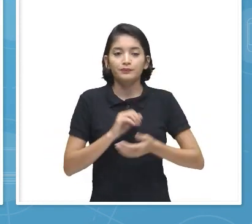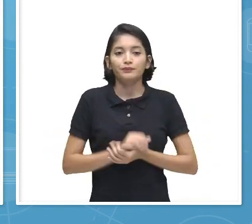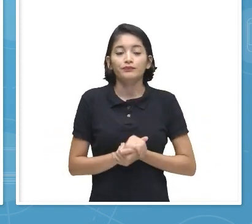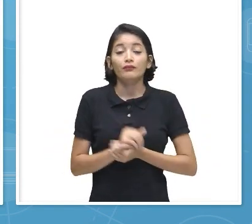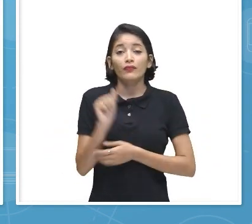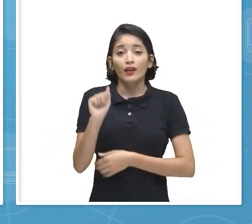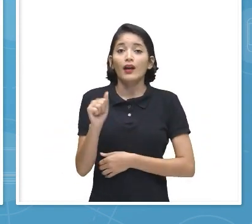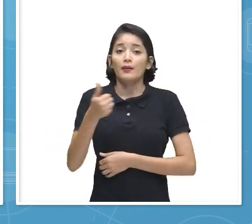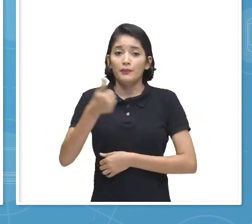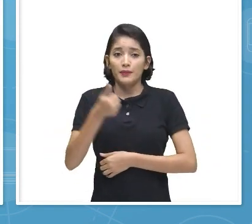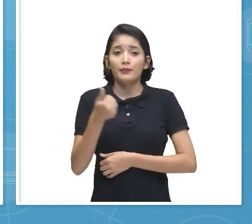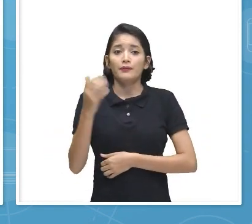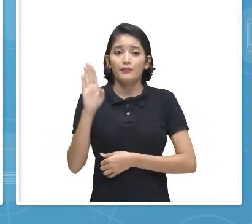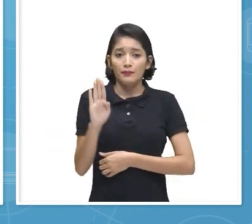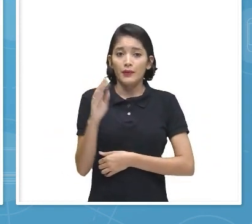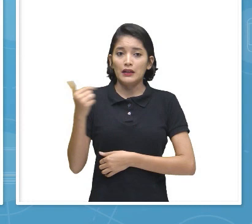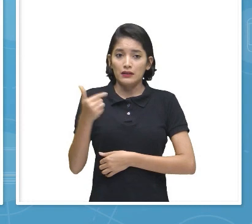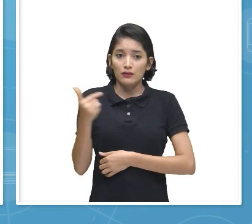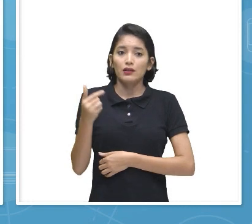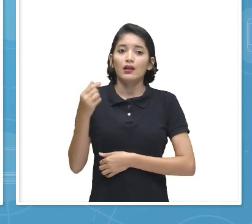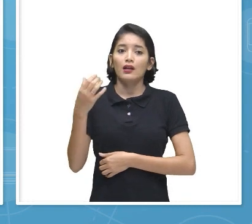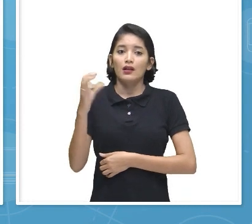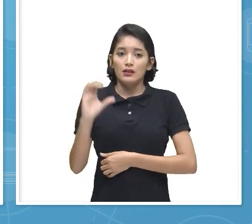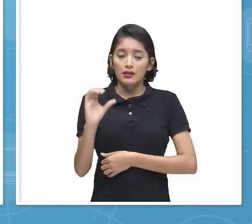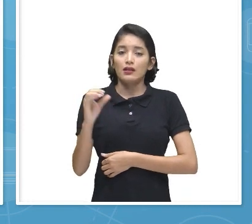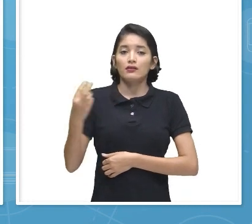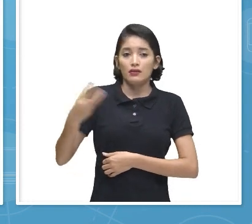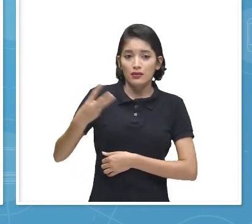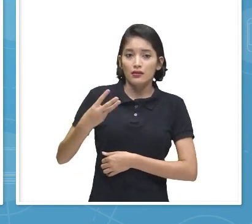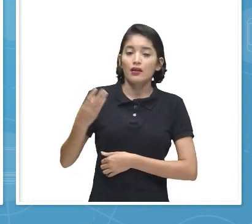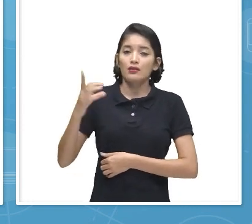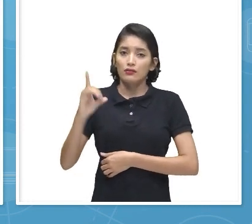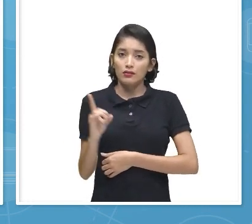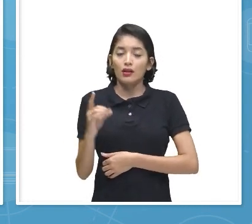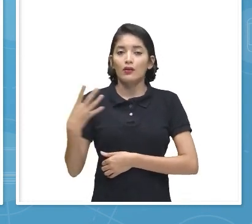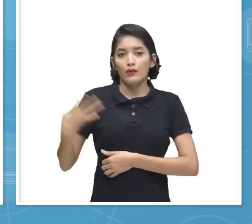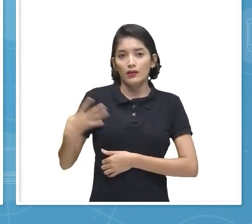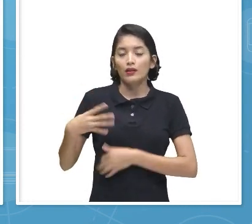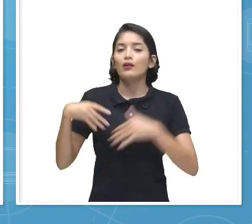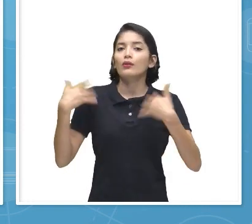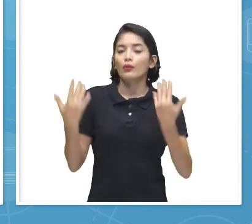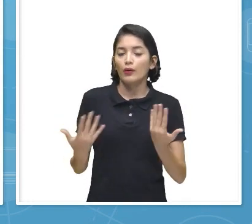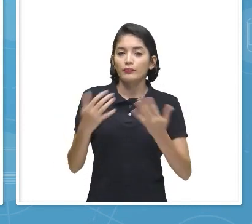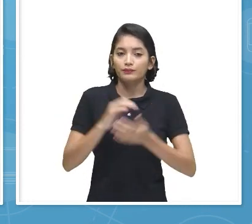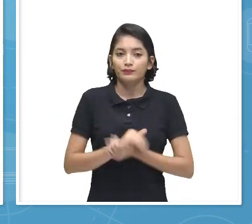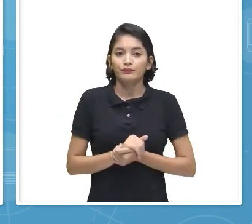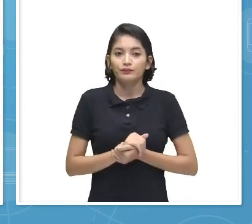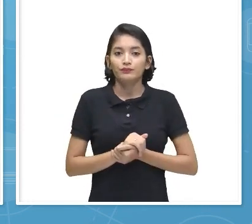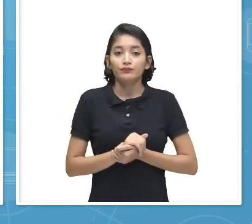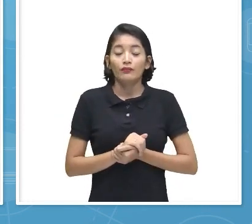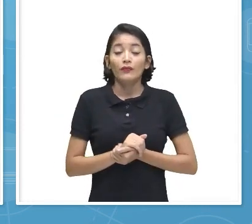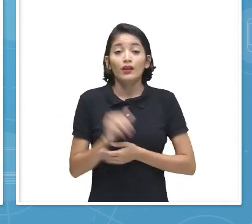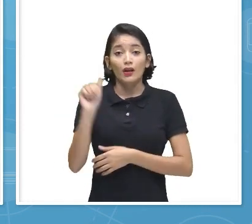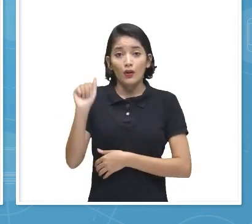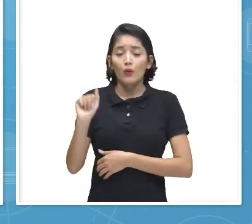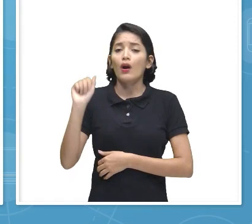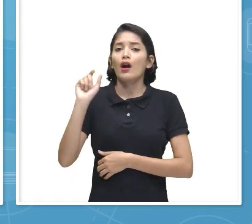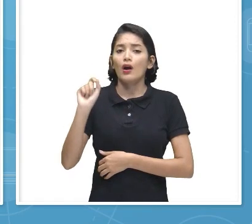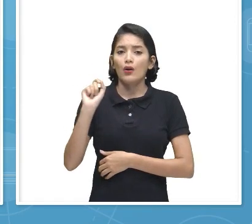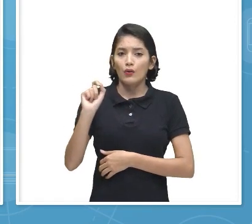B, secundário, C, terciário e D, quaternário. O que a gente vai lembrar aí? Que o primário é o setor vai envolver